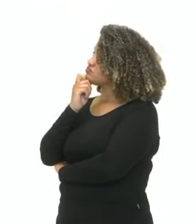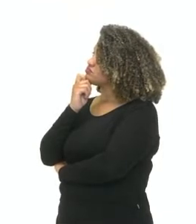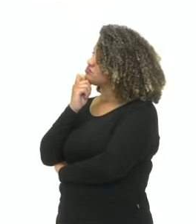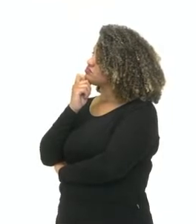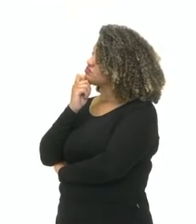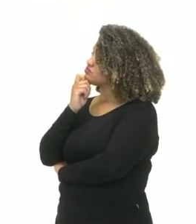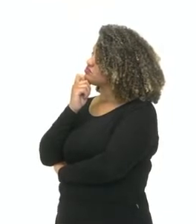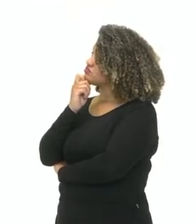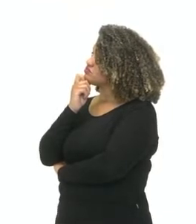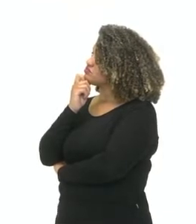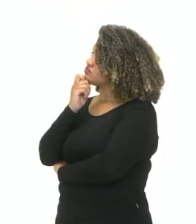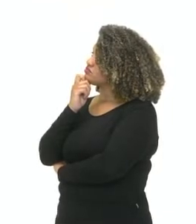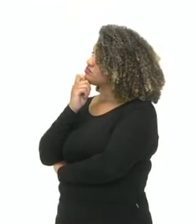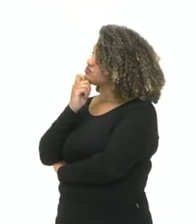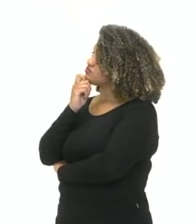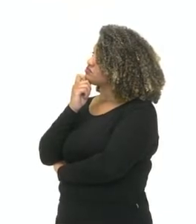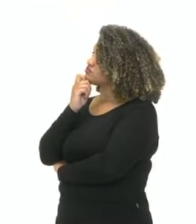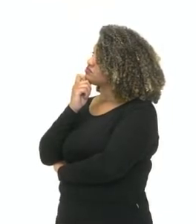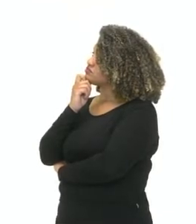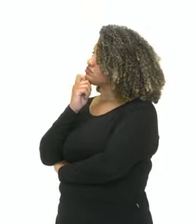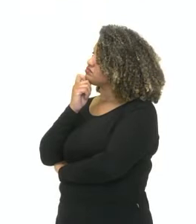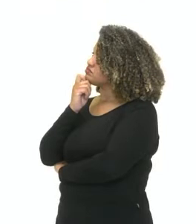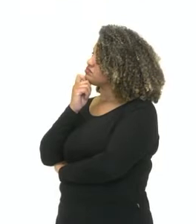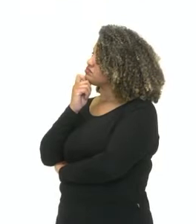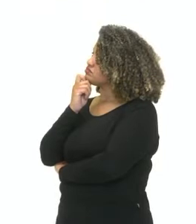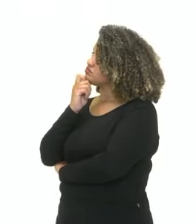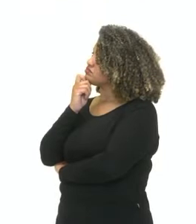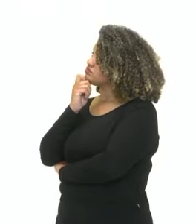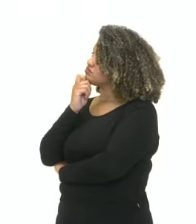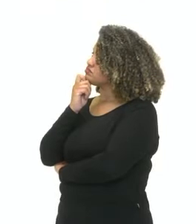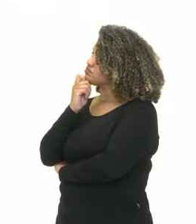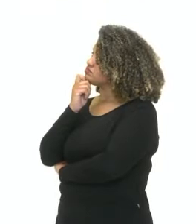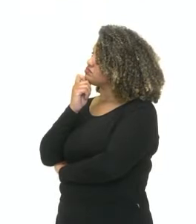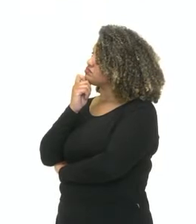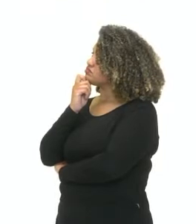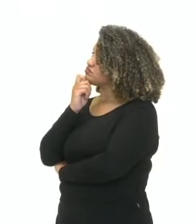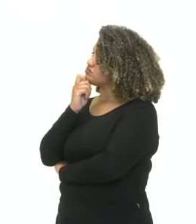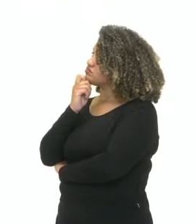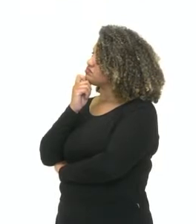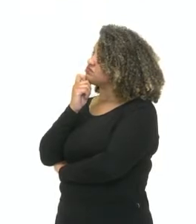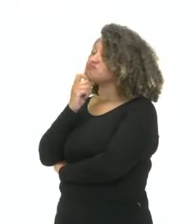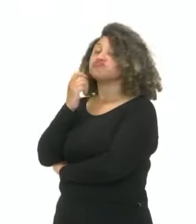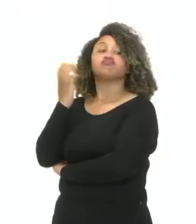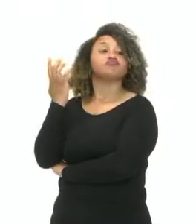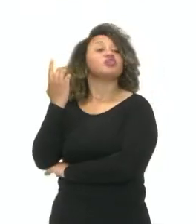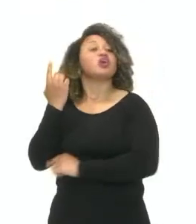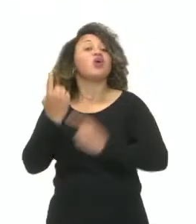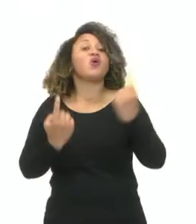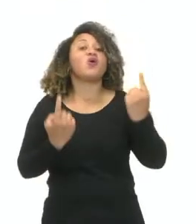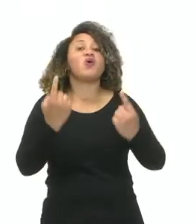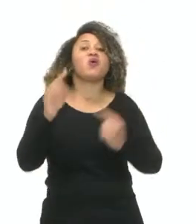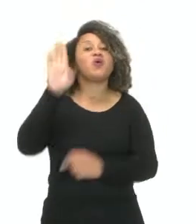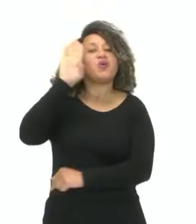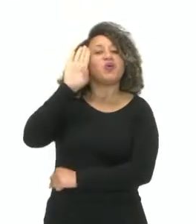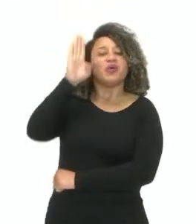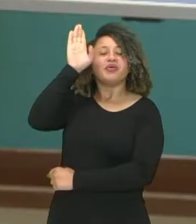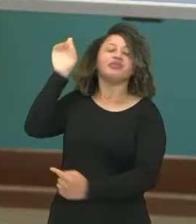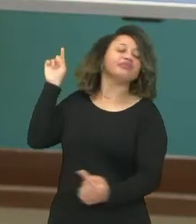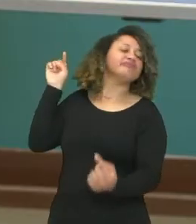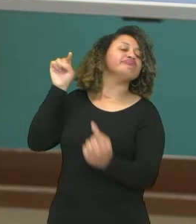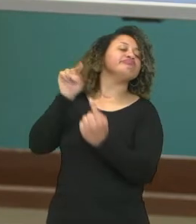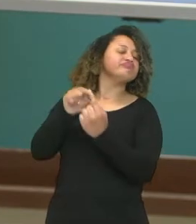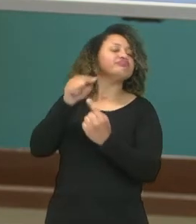dos benefícios gerados pelo desenvolvimento e crescimento da economia. Qual foi o principal objetivo